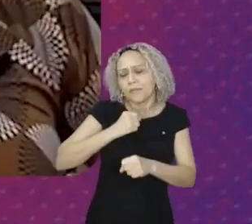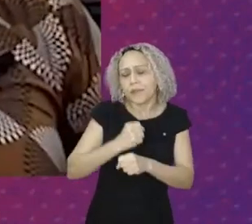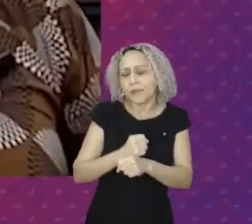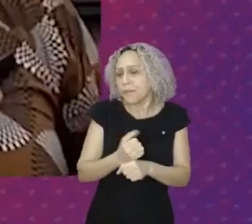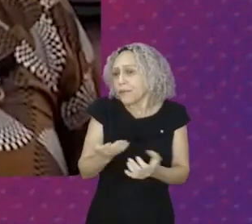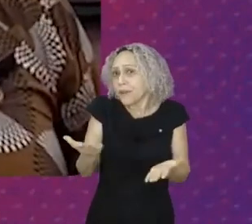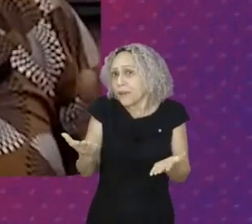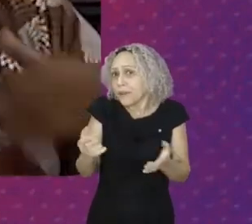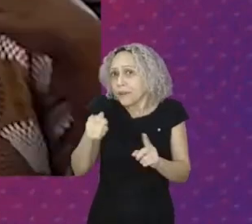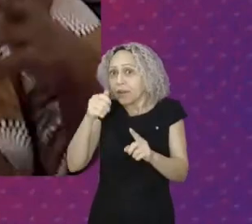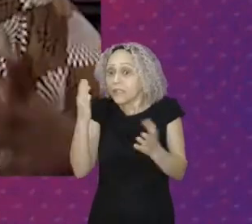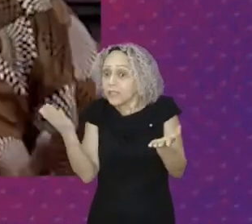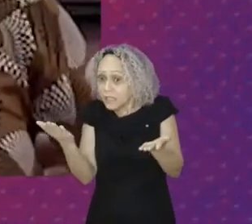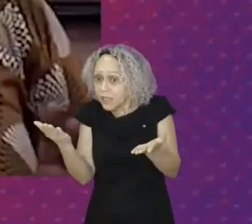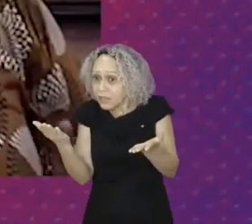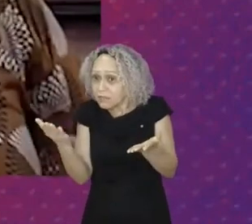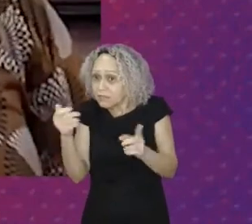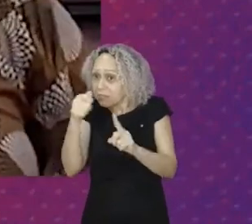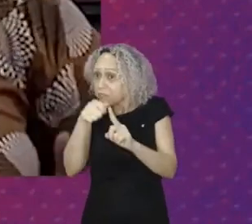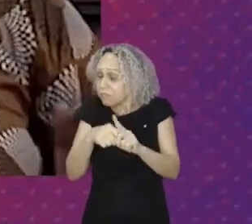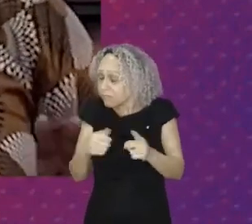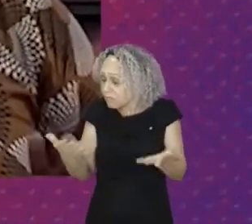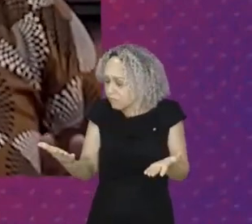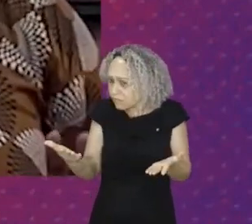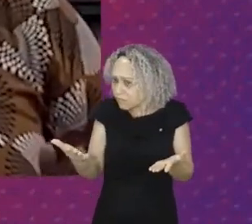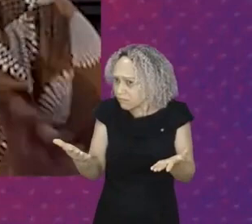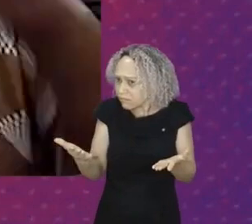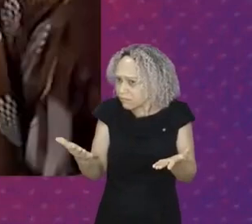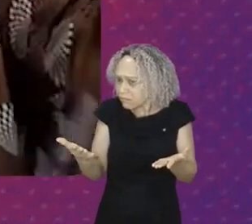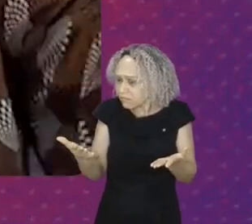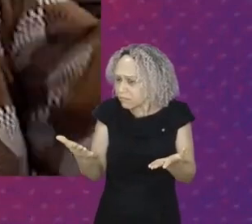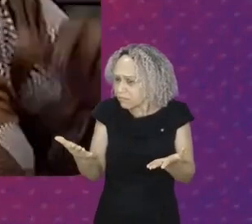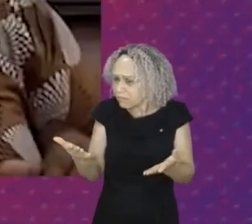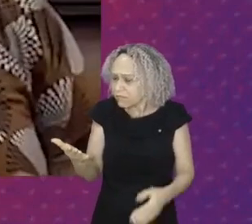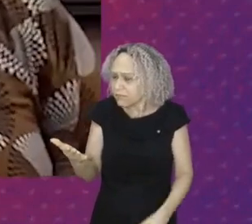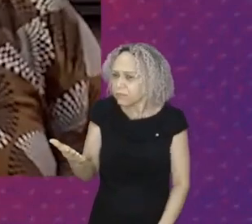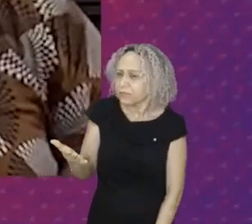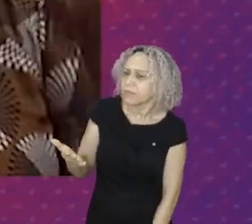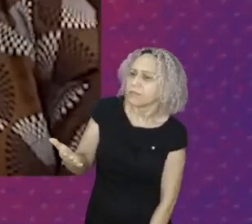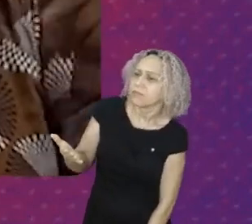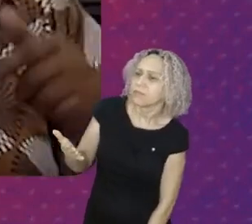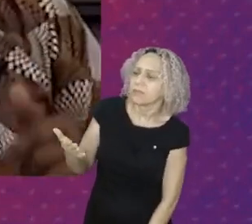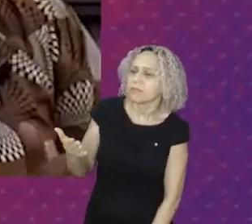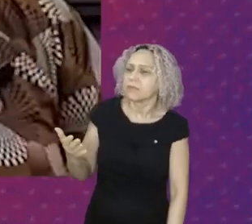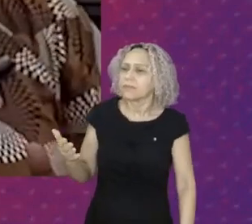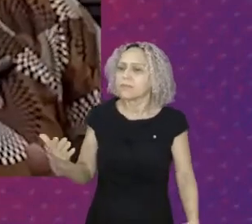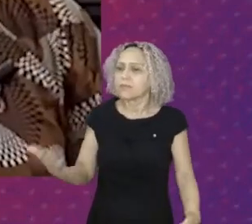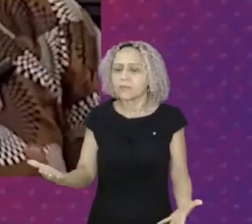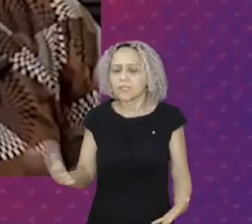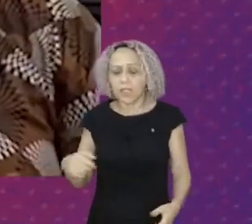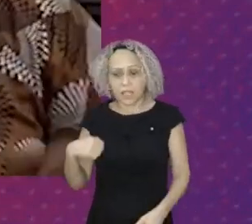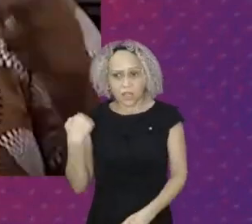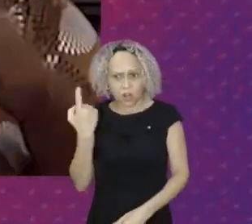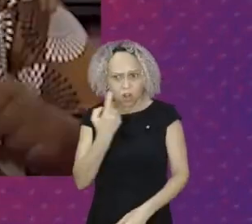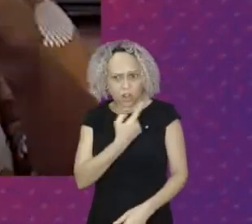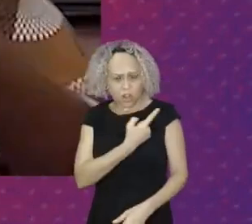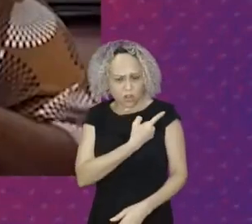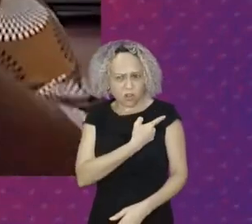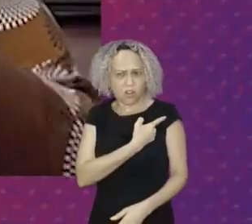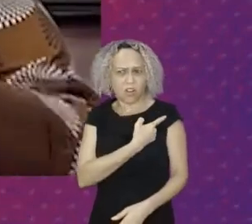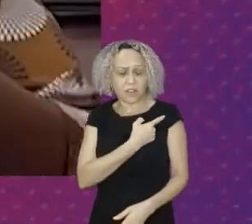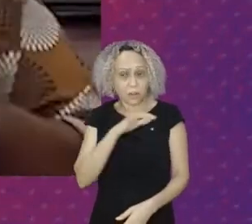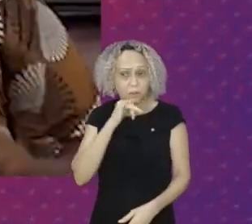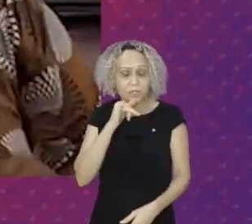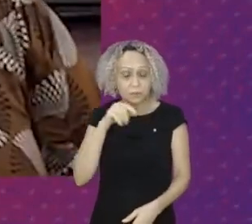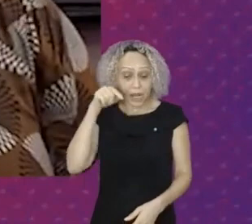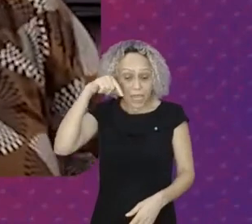É o seguinte, para dar essa aula a gente estuda muito. Assim como vocês vão ter que estudar muito, né? Para incluir